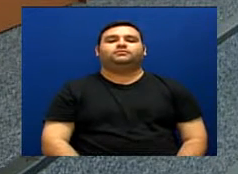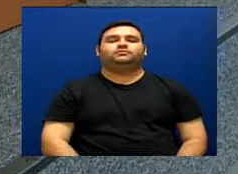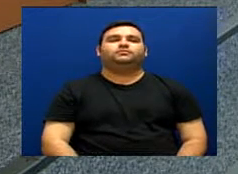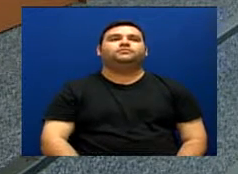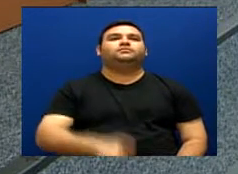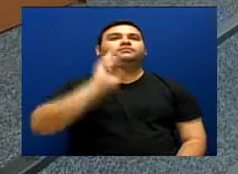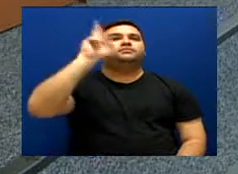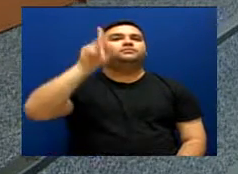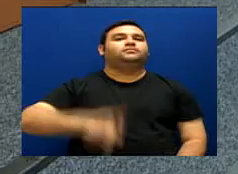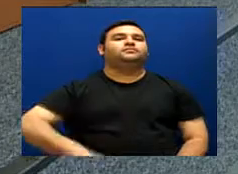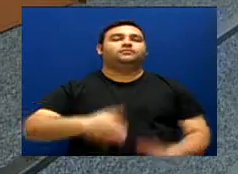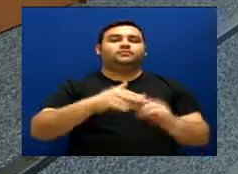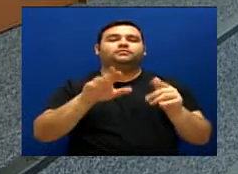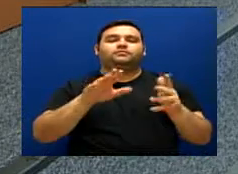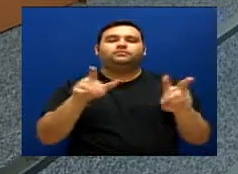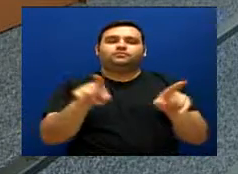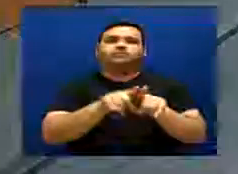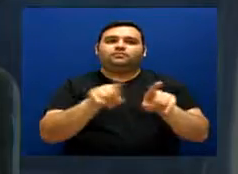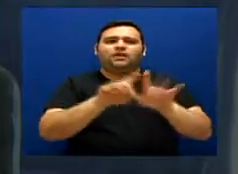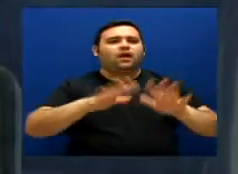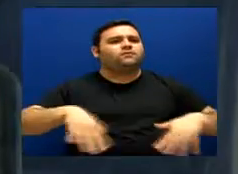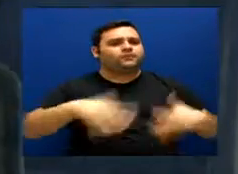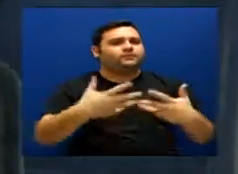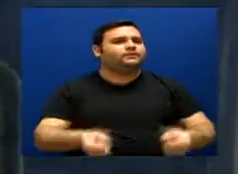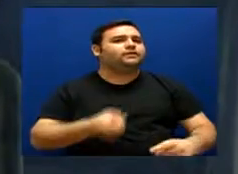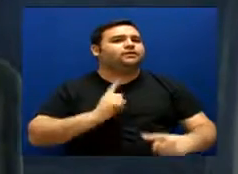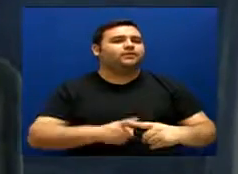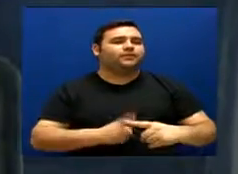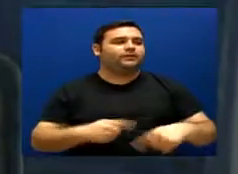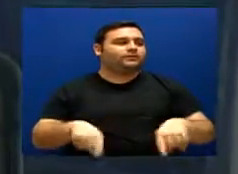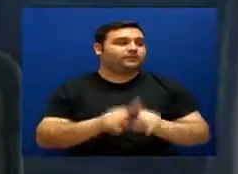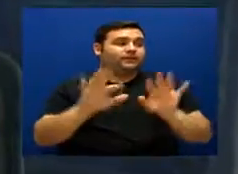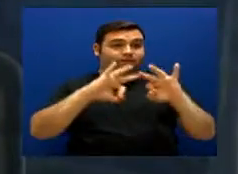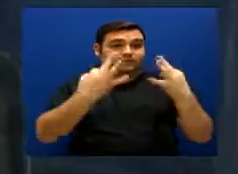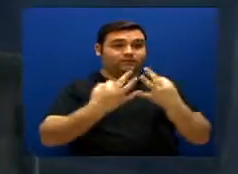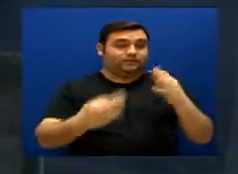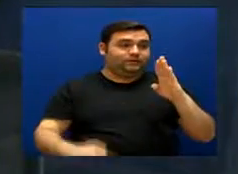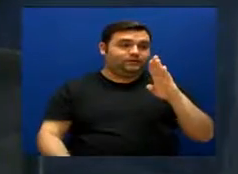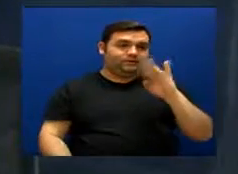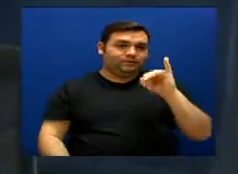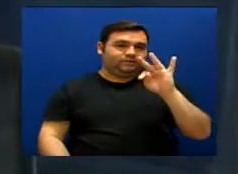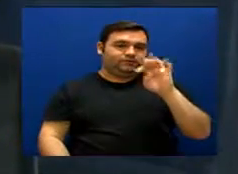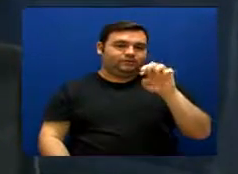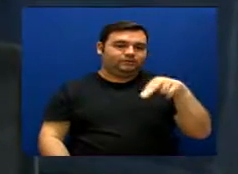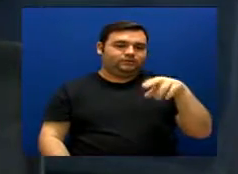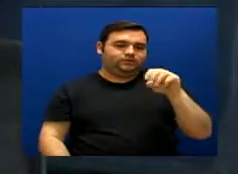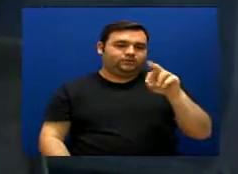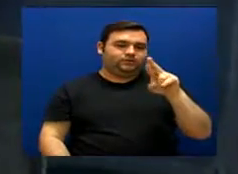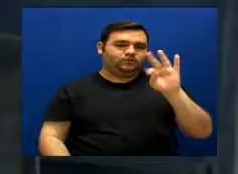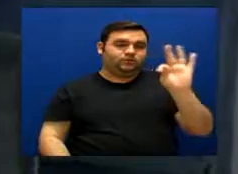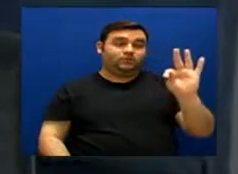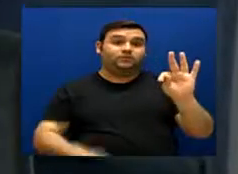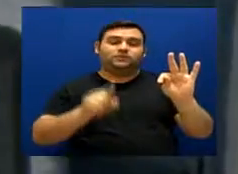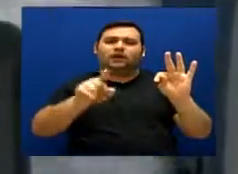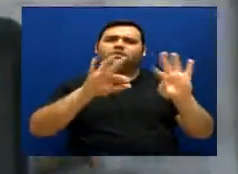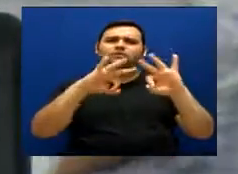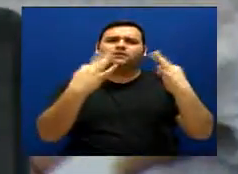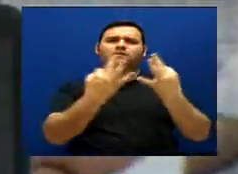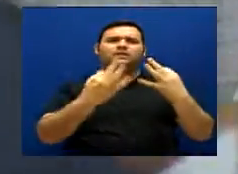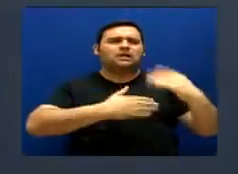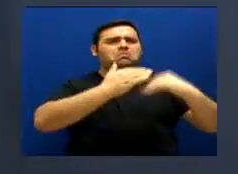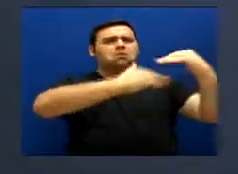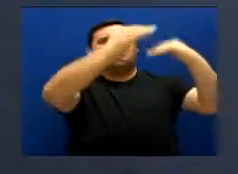Senhor presidente, eu peço voto sim aos senhores vereadores, lembrando que a família Bittencourt aqui em Sorocaba trouxe um grande